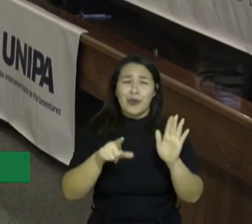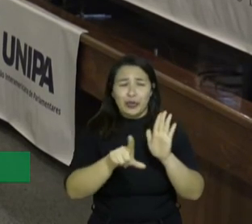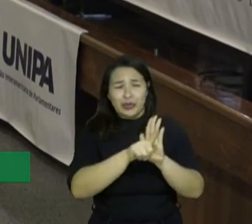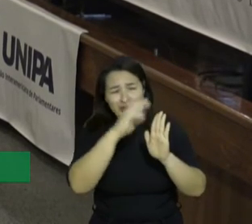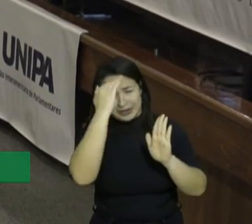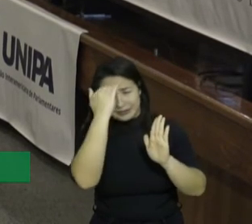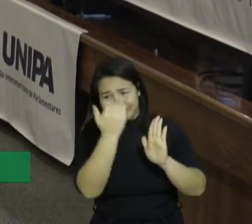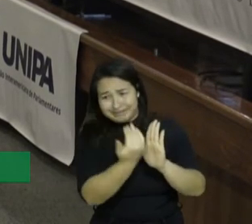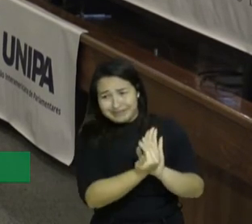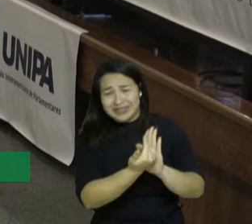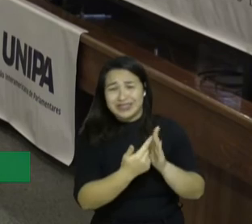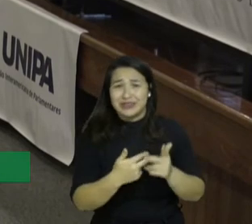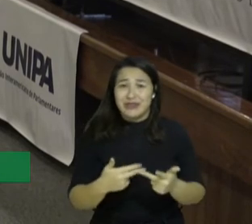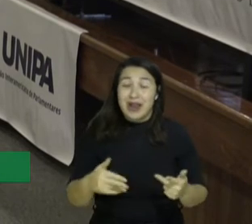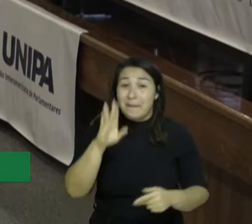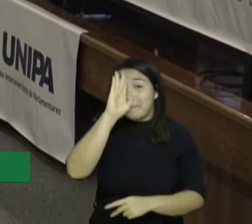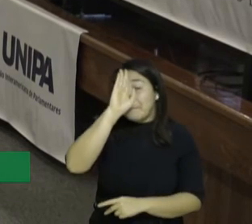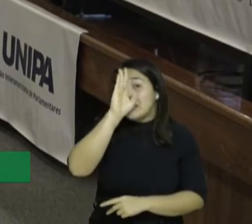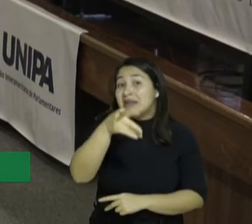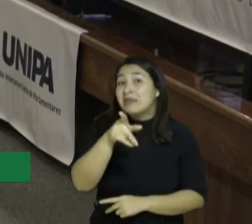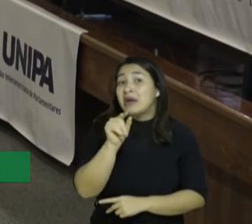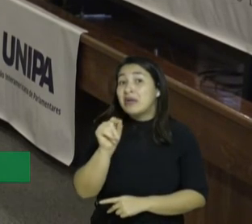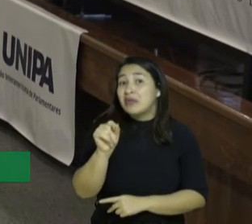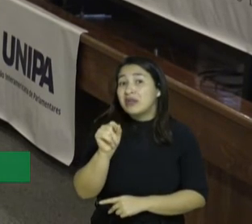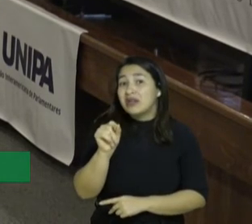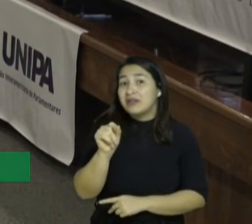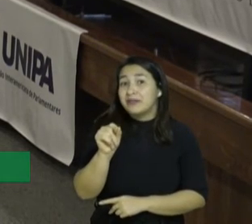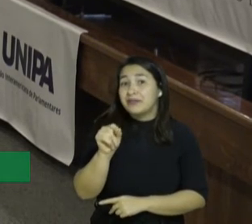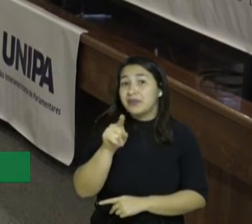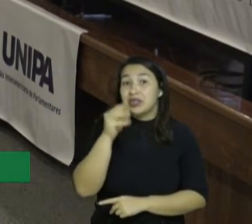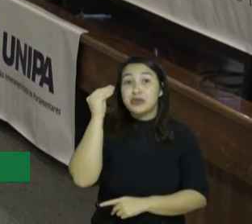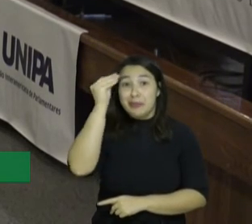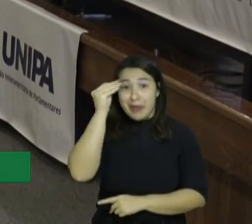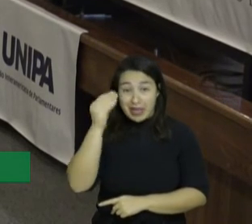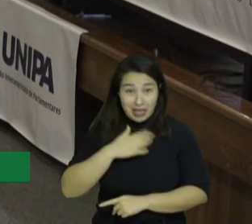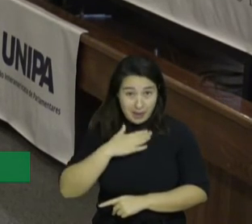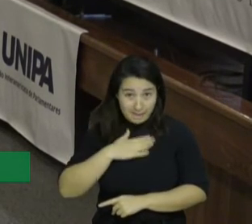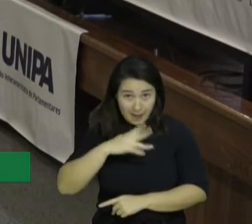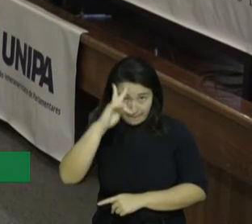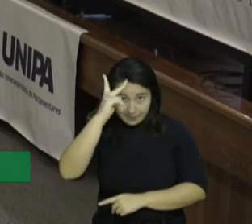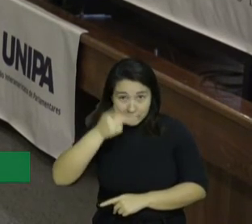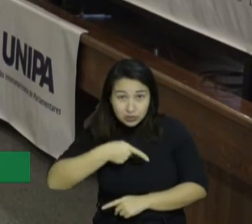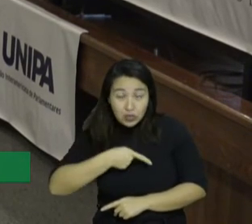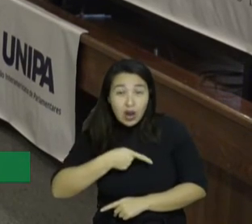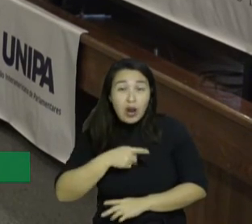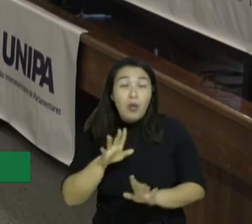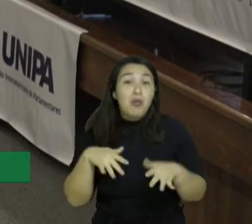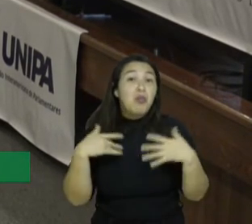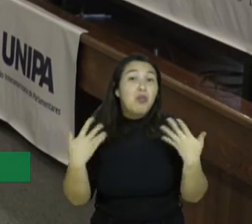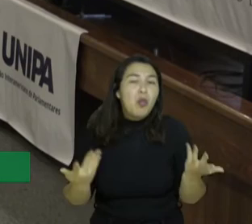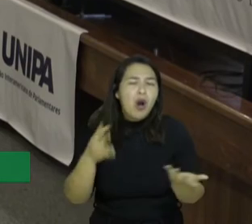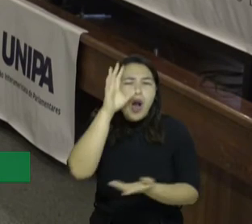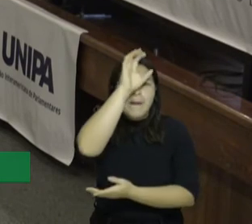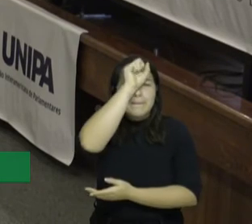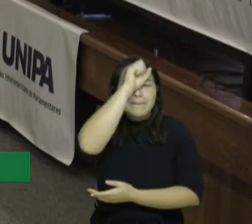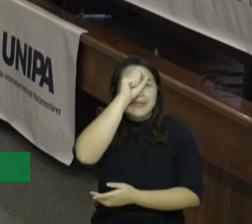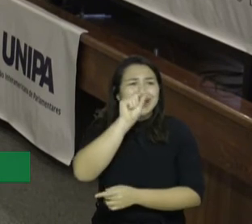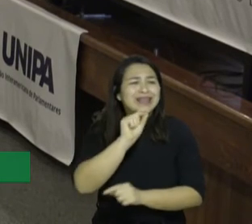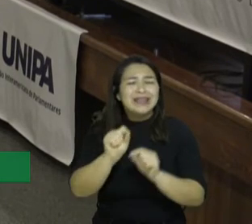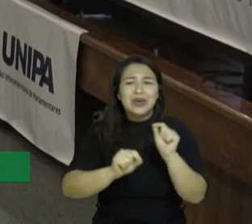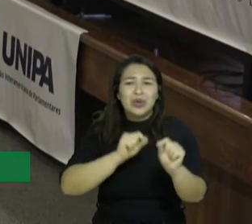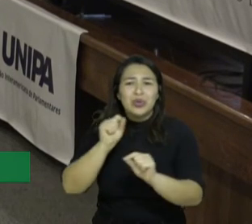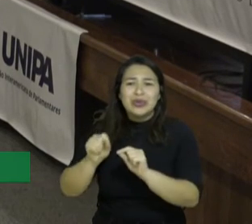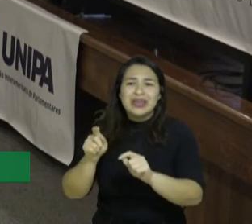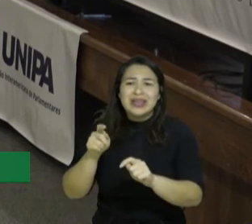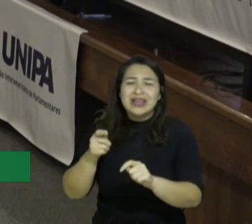principal questão que eu vou dizer para vocês experiência própria o que que eu mais tive que aprender para lidar no mercado